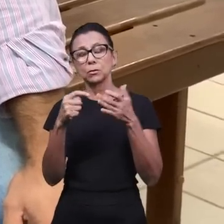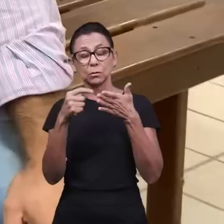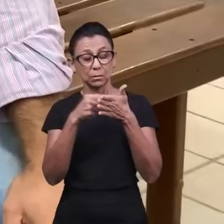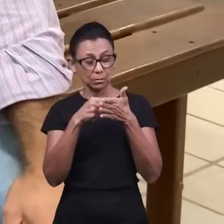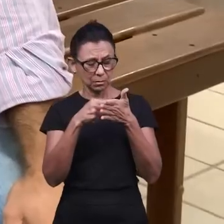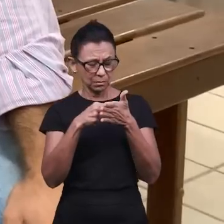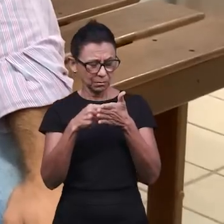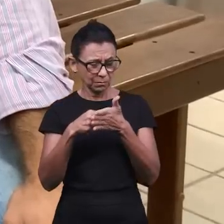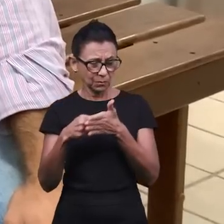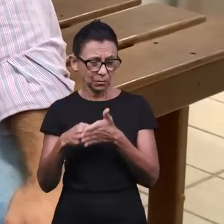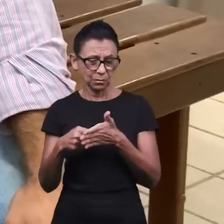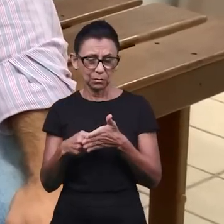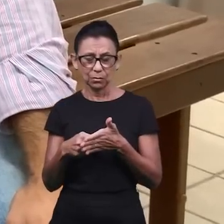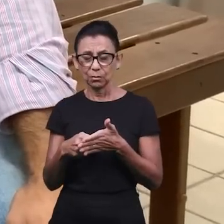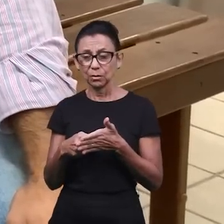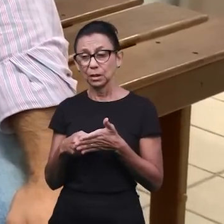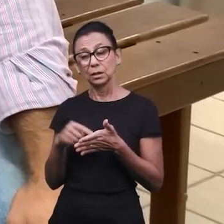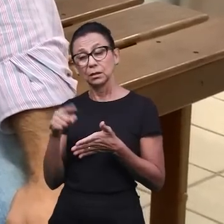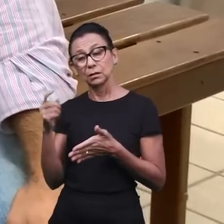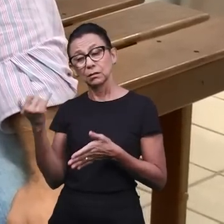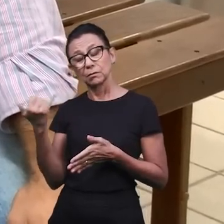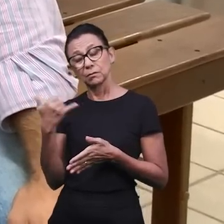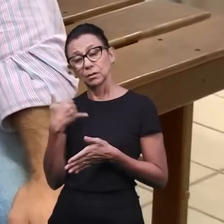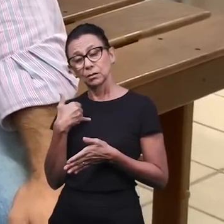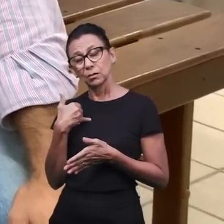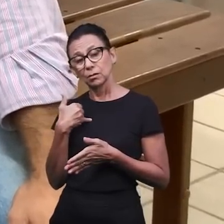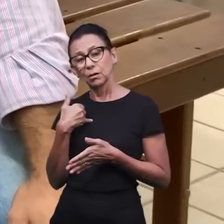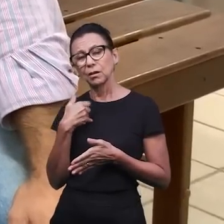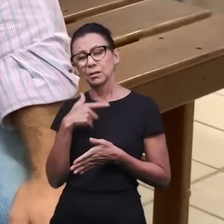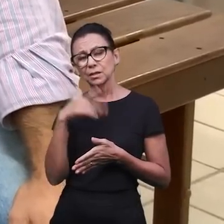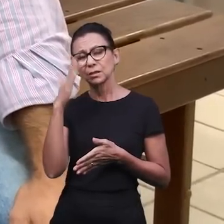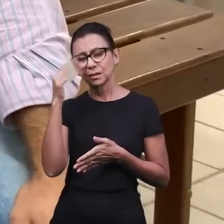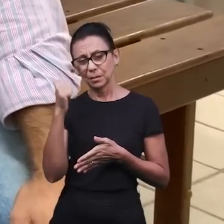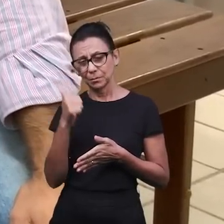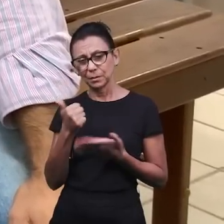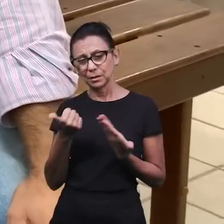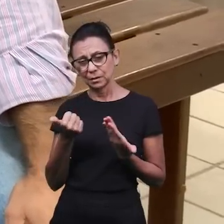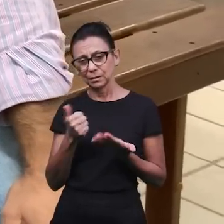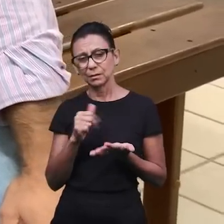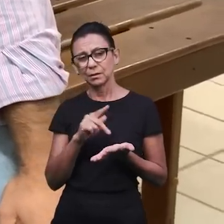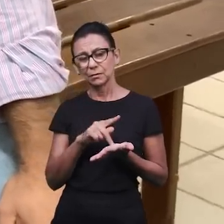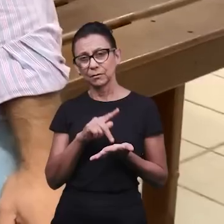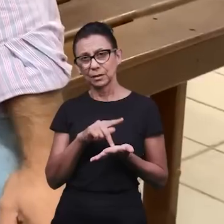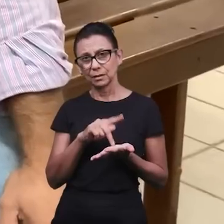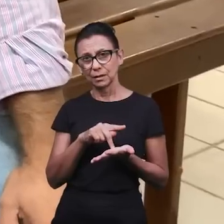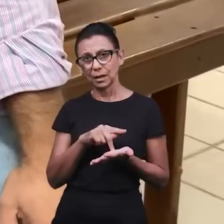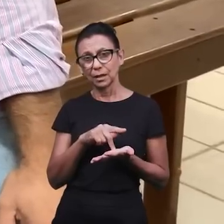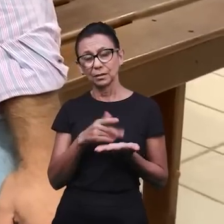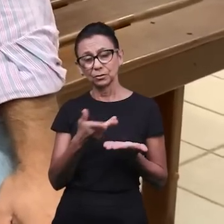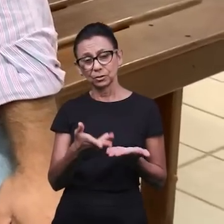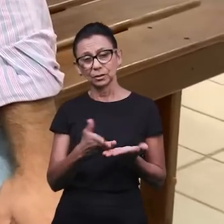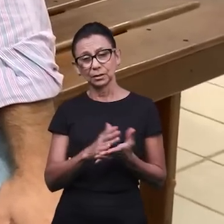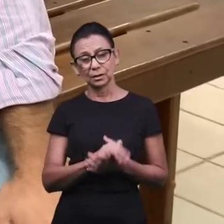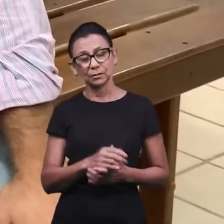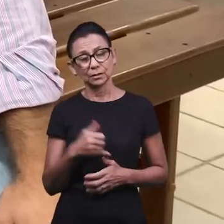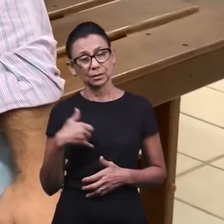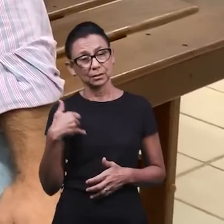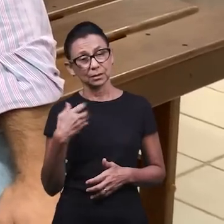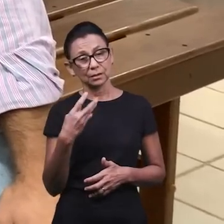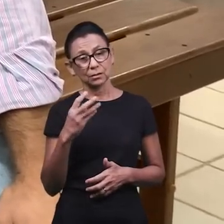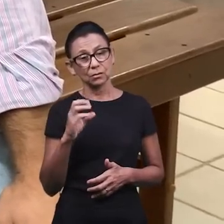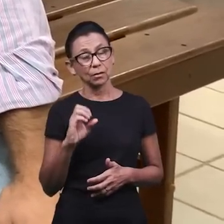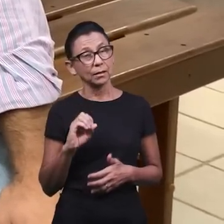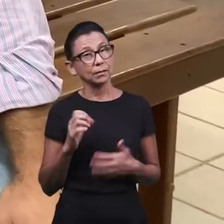mim que, olha, tu já sabia, né? Tu já tem um fator de idade, já tem 40